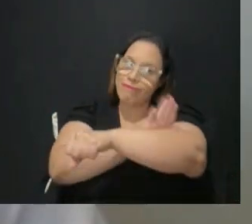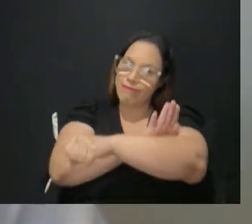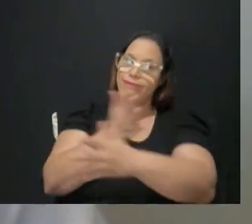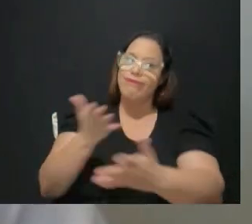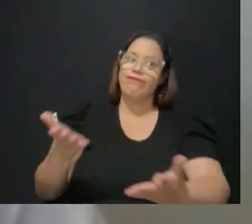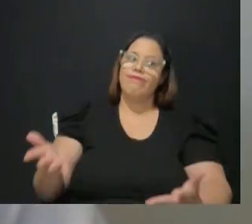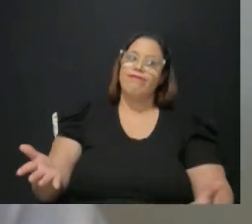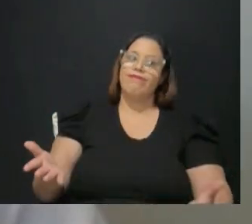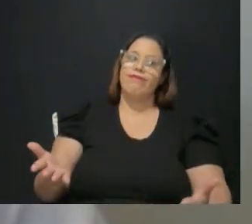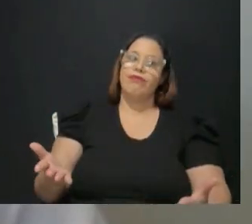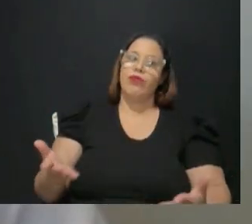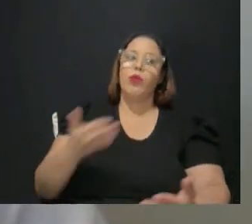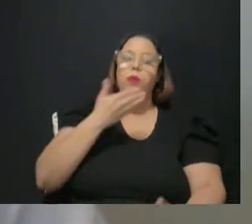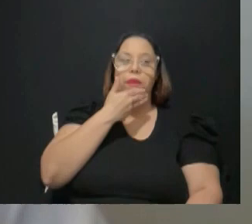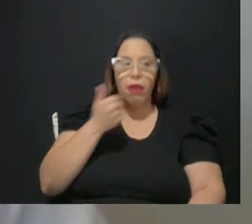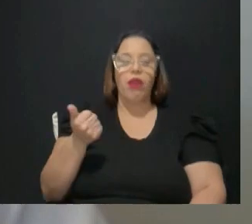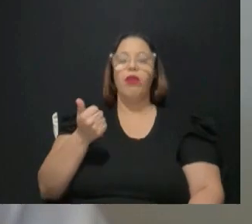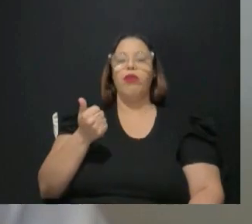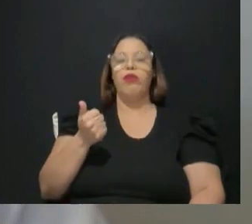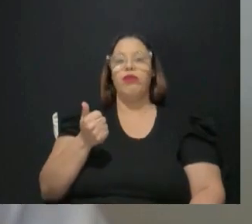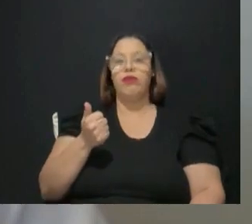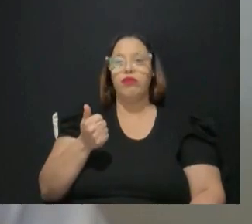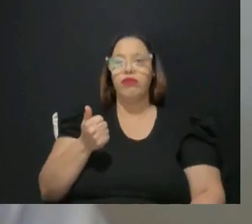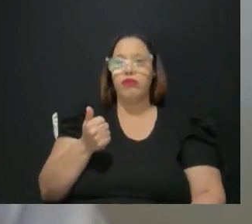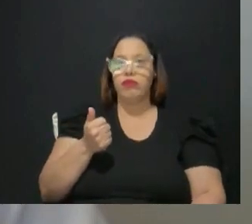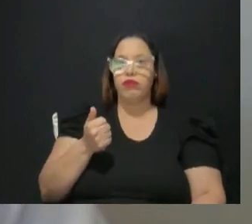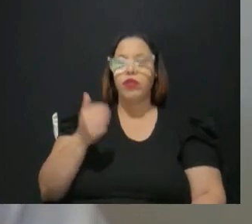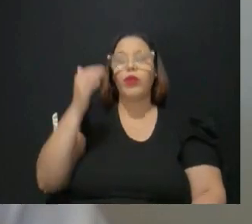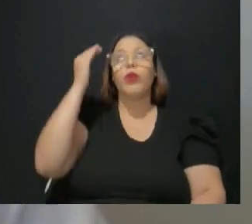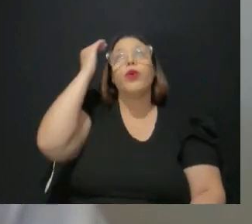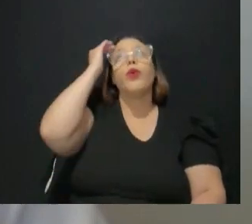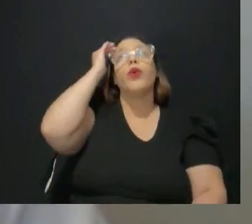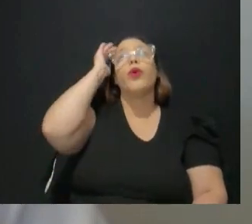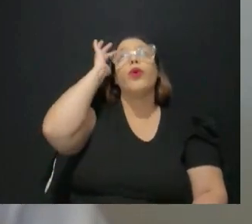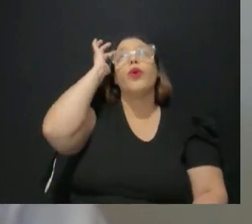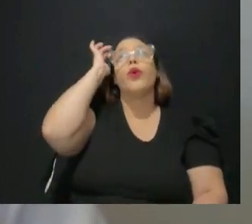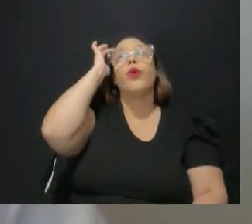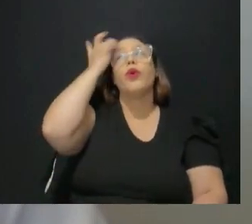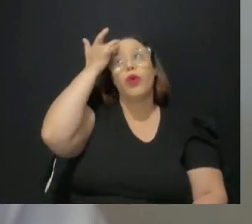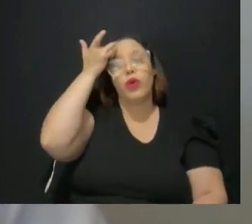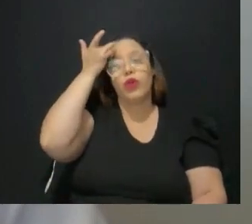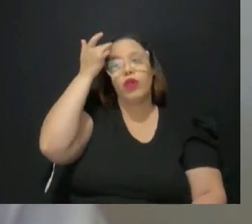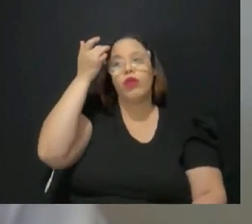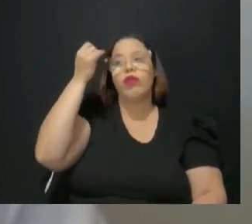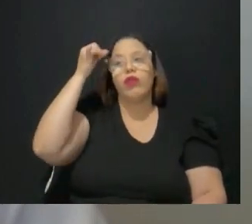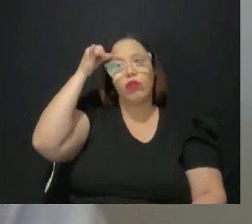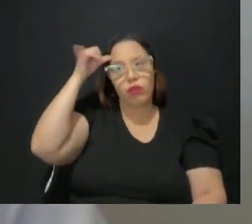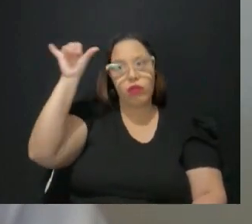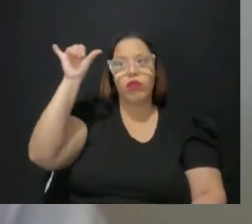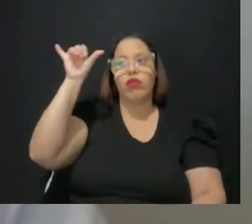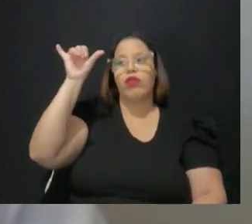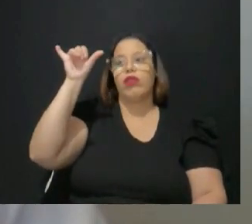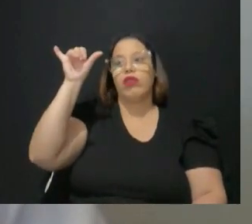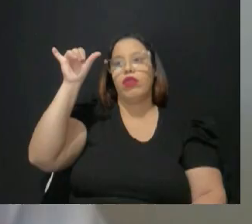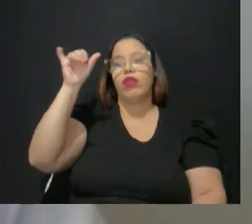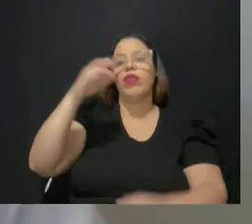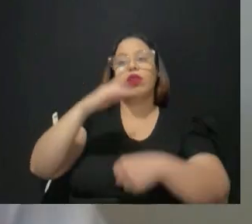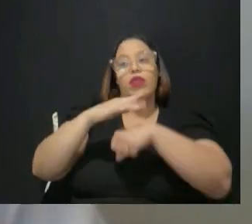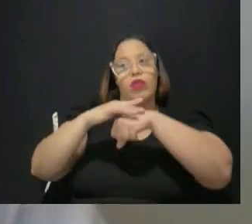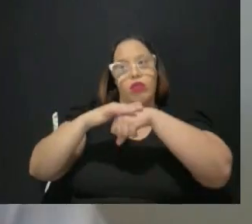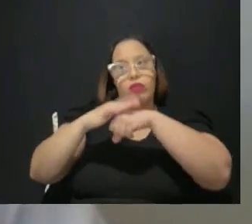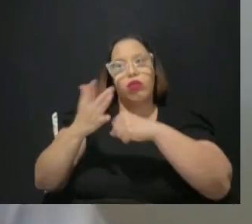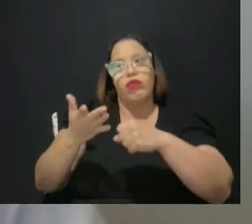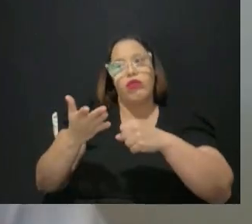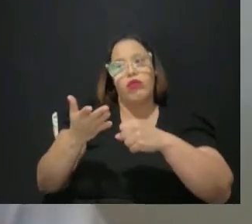sem dúvida, a que melhore a conscientização da população para evitar esses tipos de